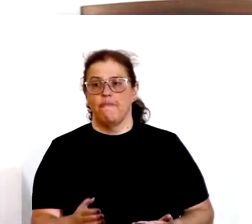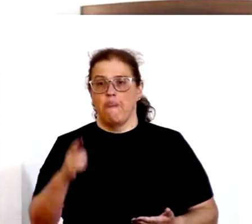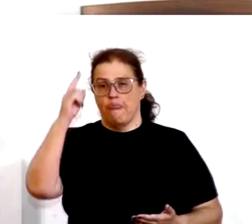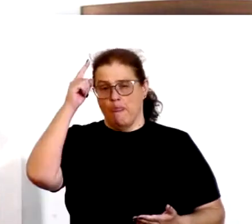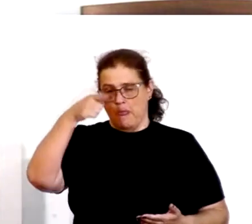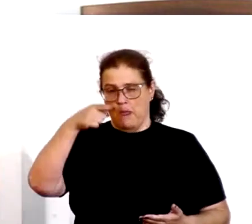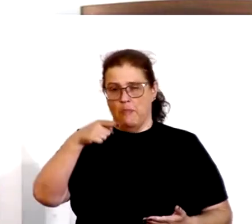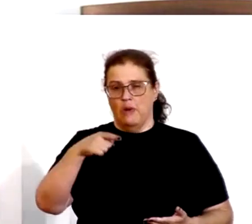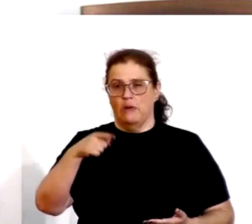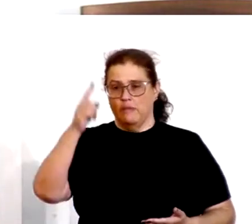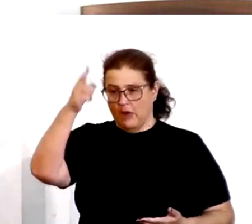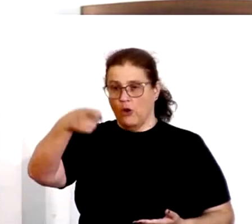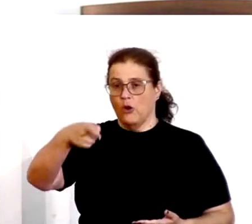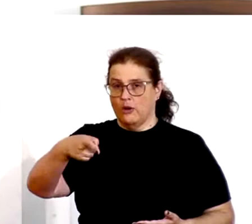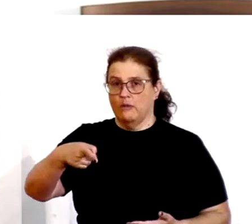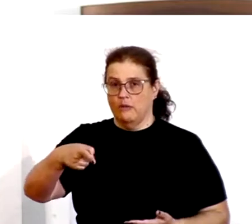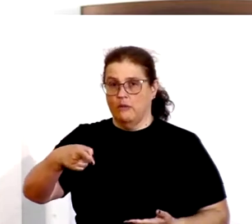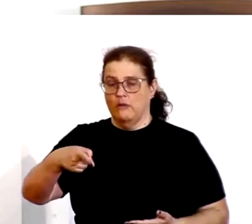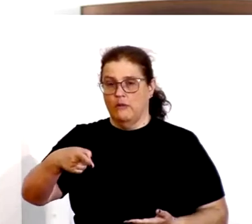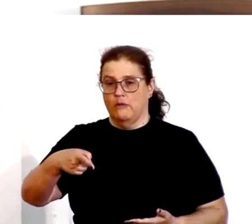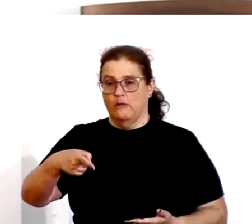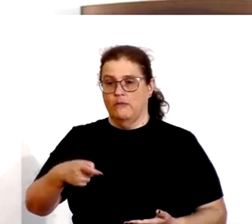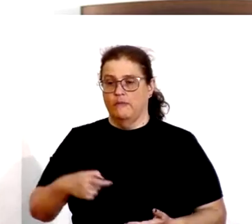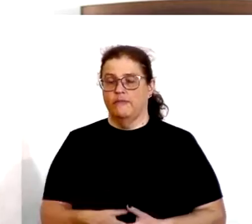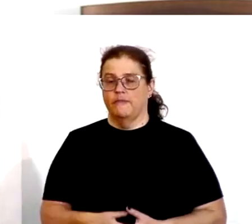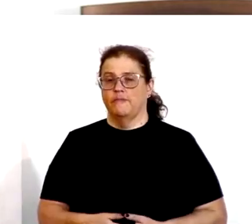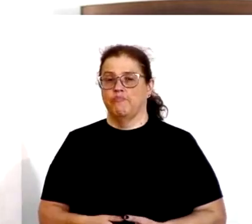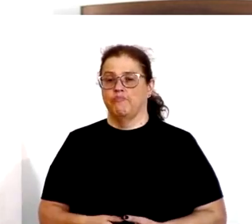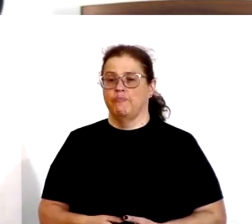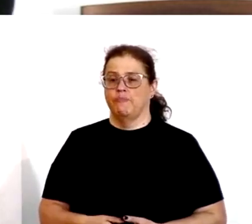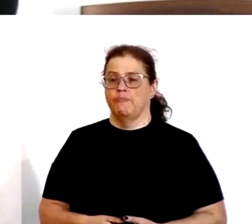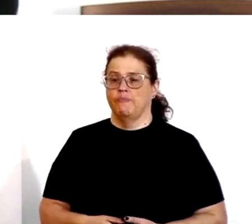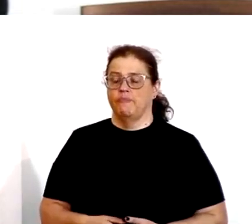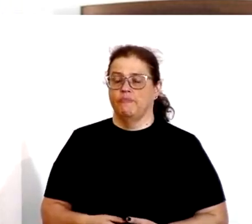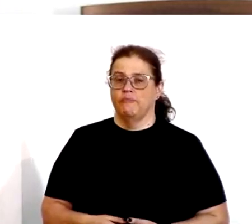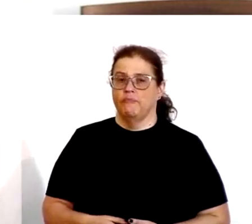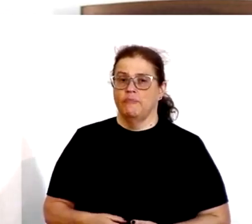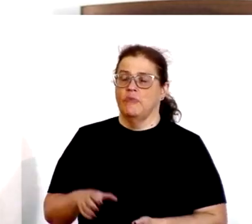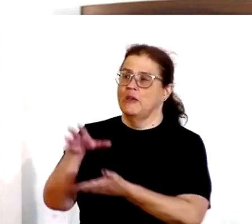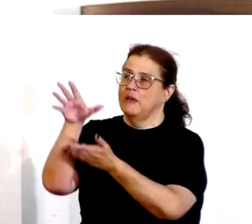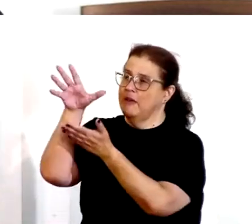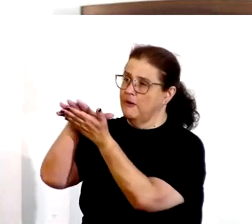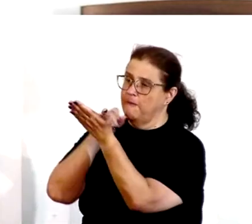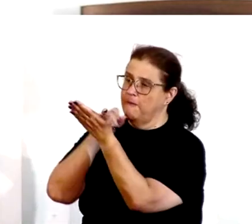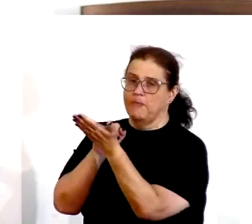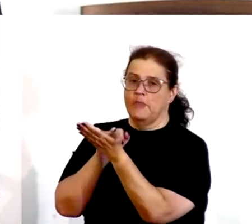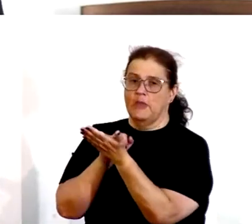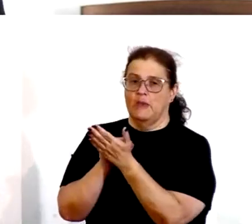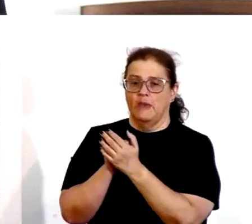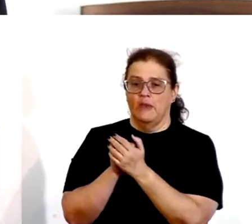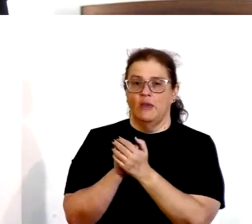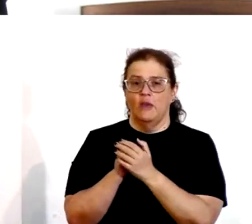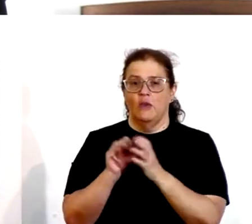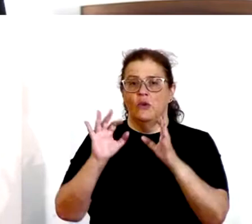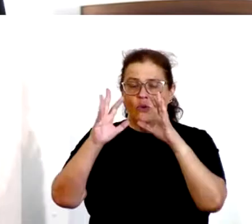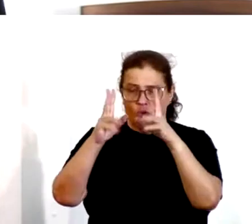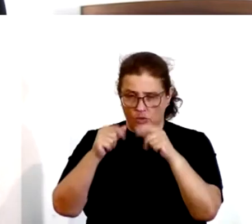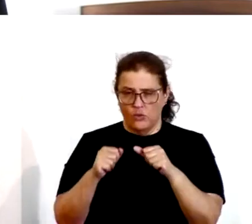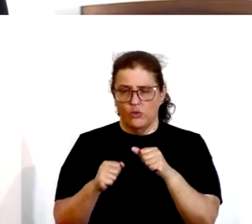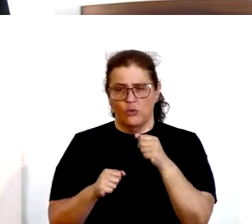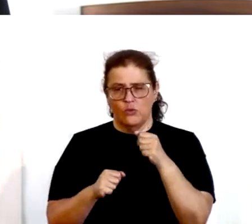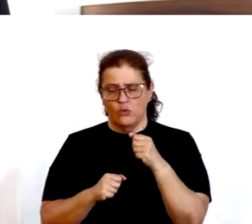sede, que no original pode ser traduzido por tornar-se. Entenderam tudo o que vocês